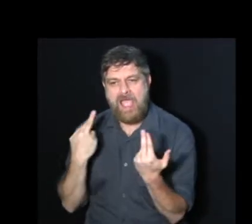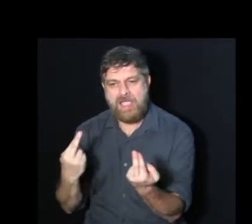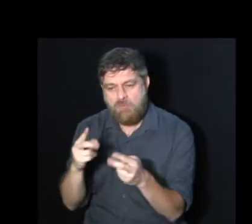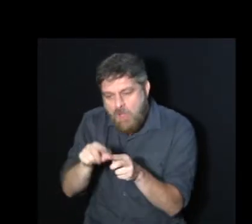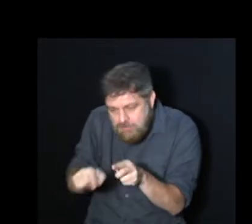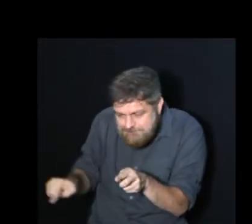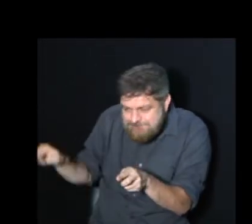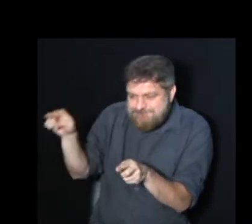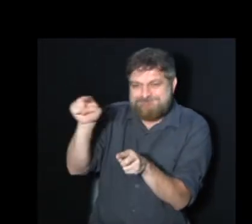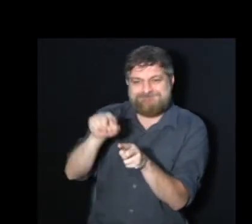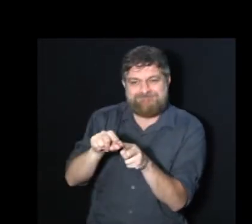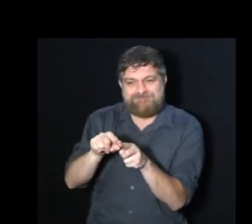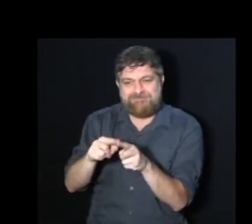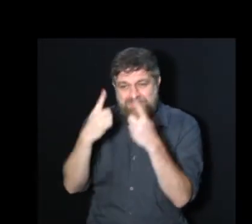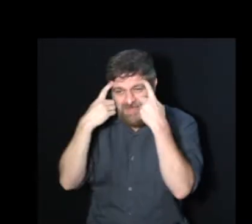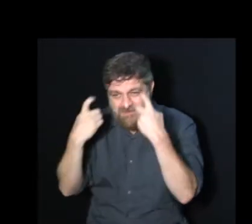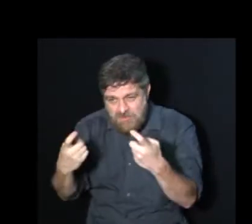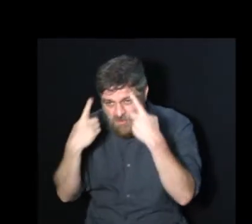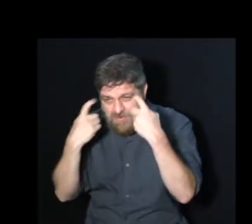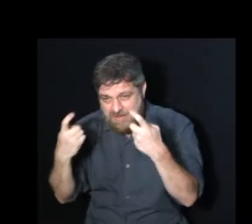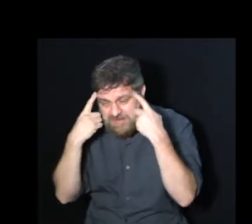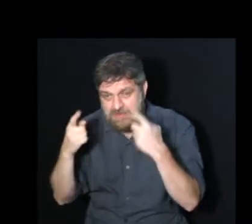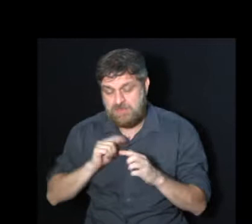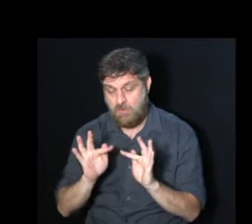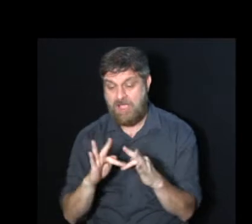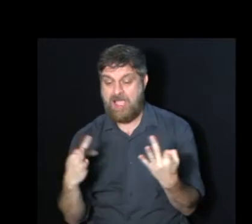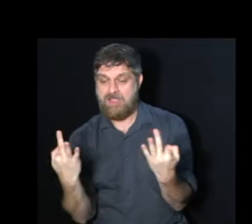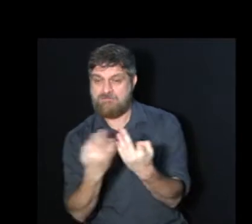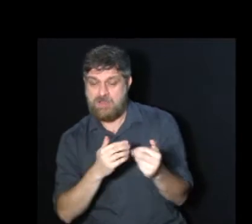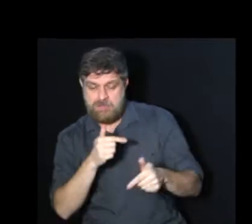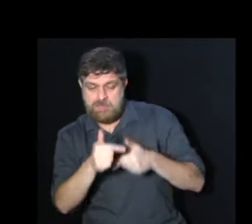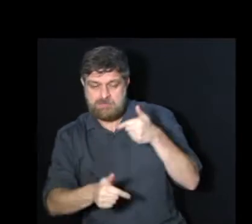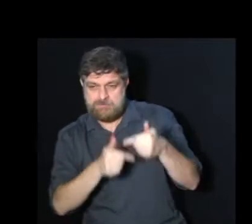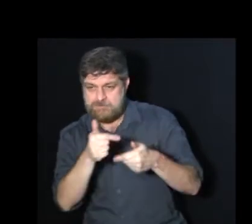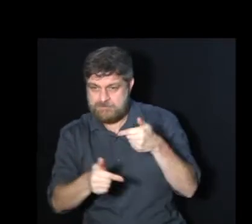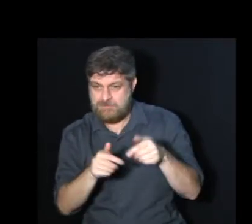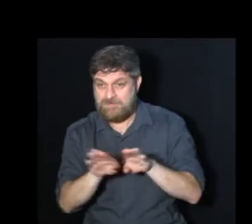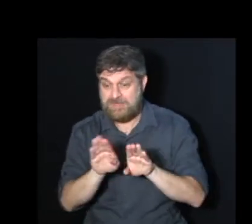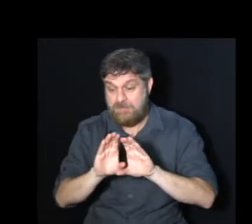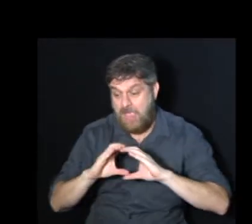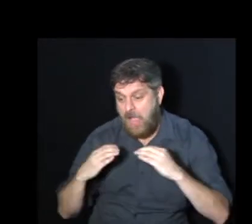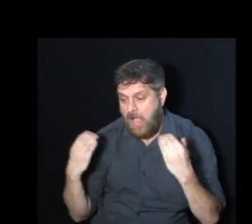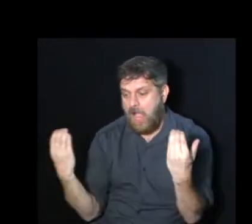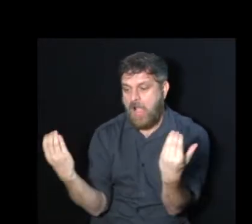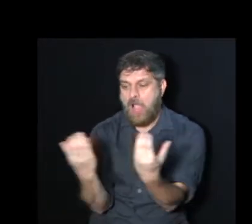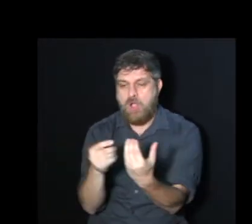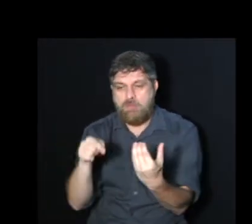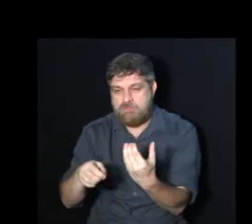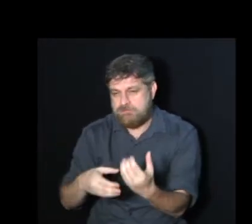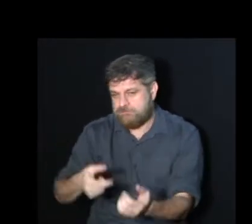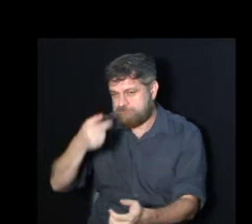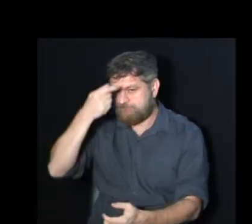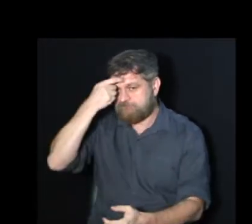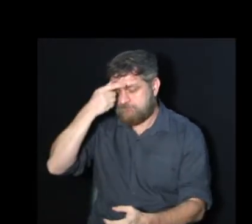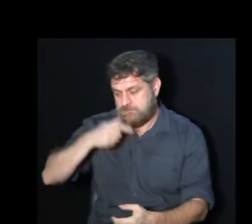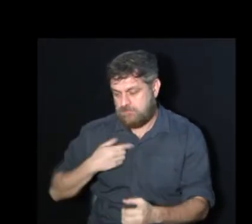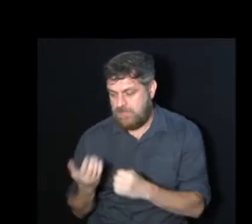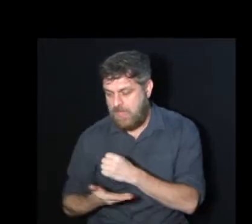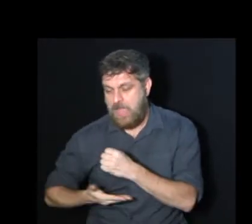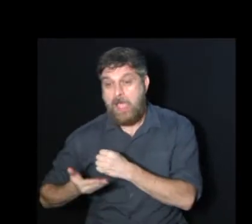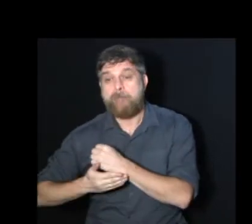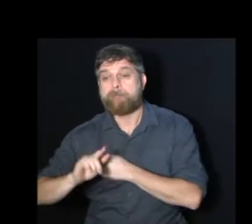de violência. Então, trabalhar no âmbito familiar e trabalhar no âmbito comunitário é essencial para fazer com